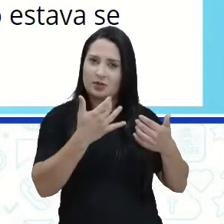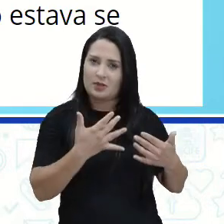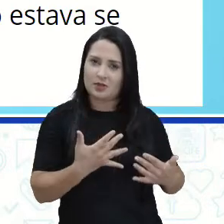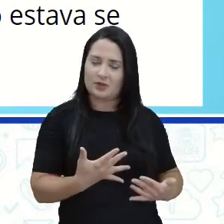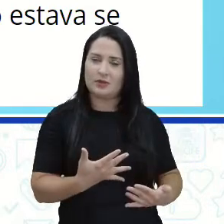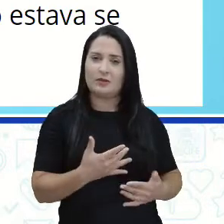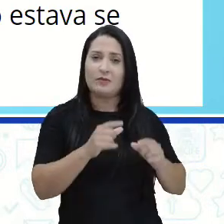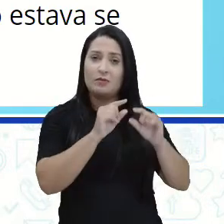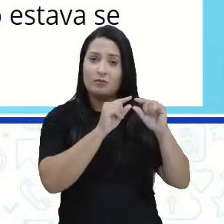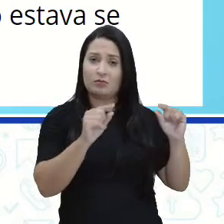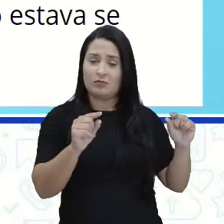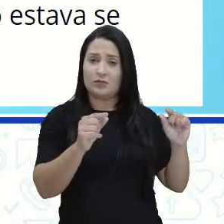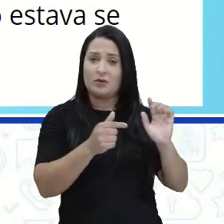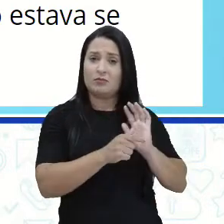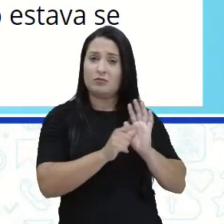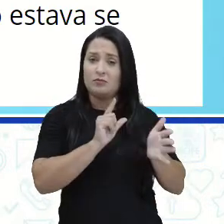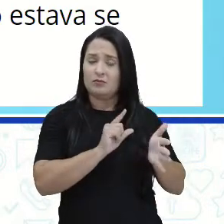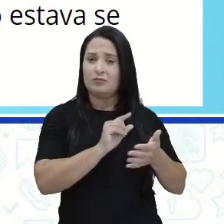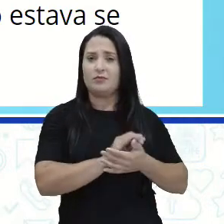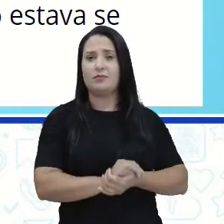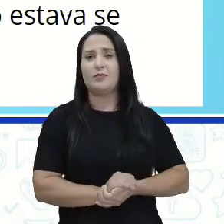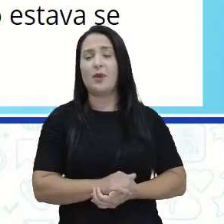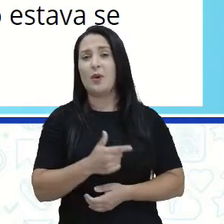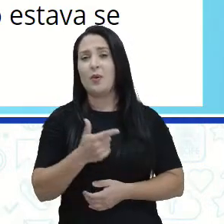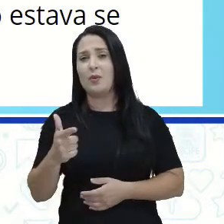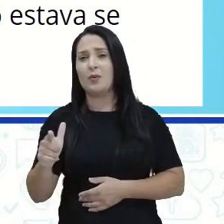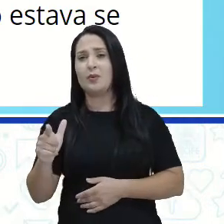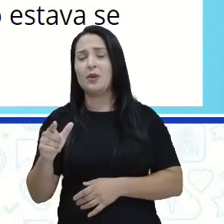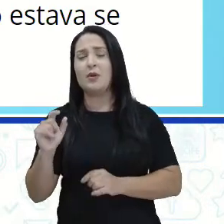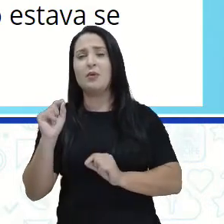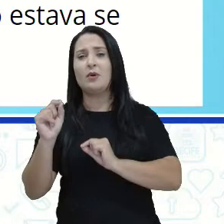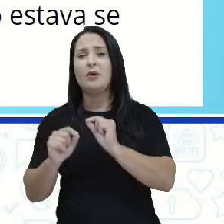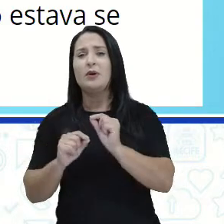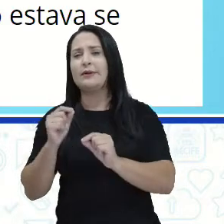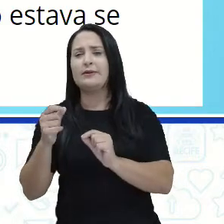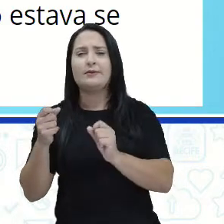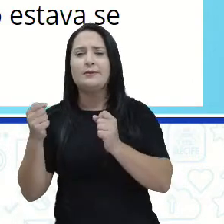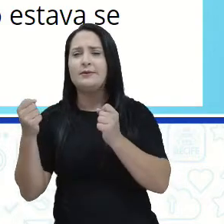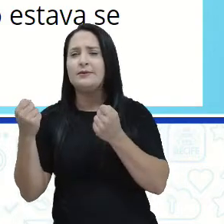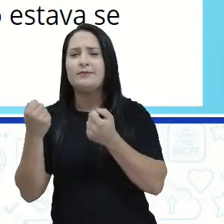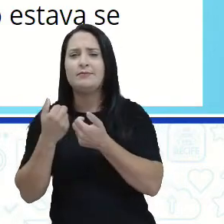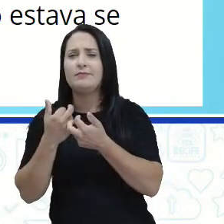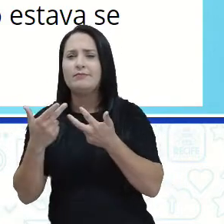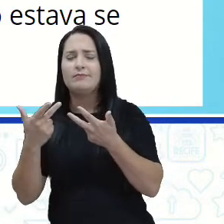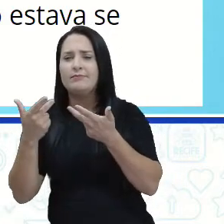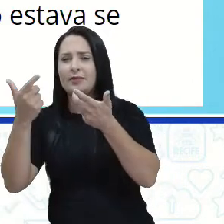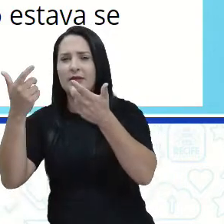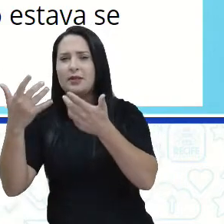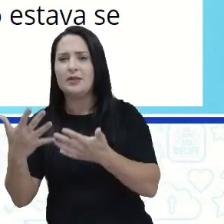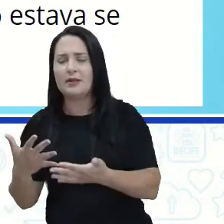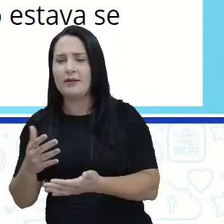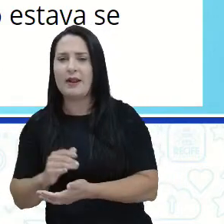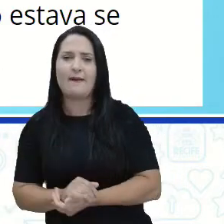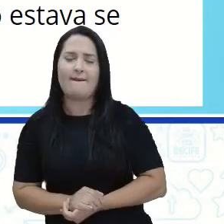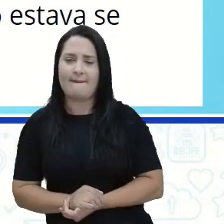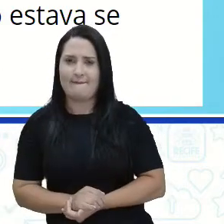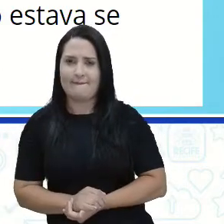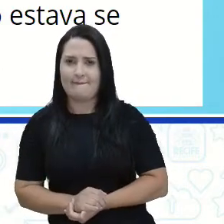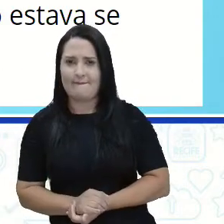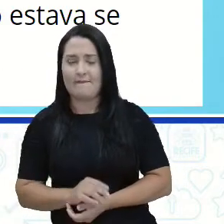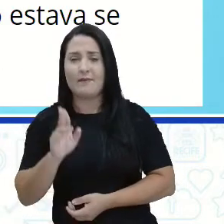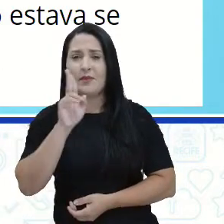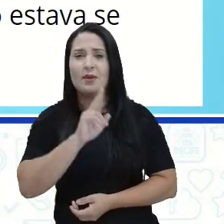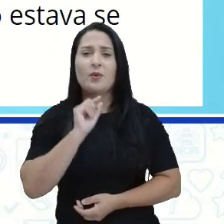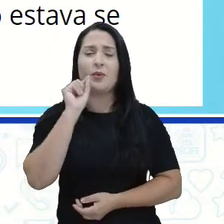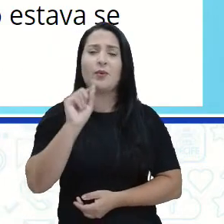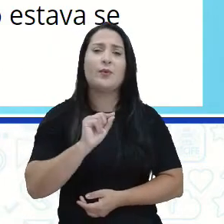explicativa. Outra coisa é uma expressão explicativa. A expressão explicativa é usada